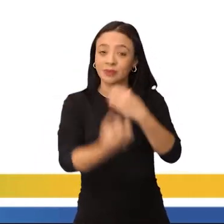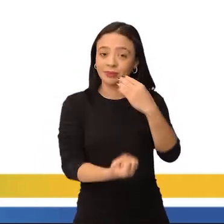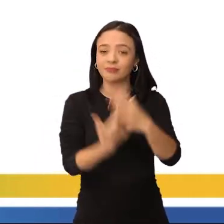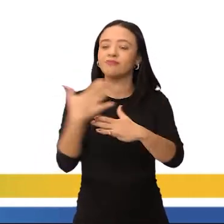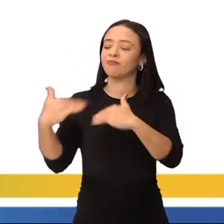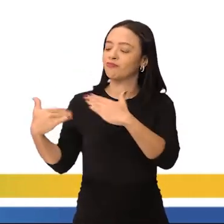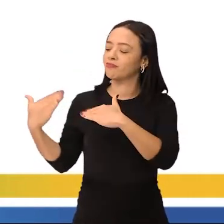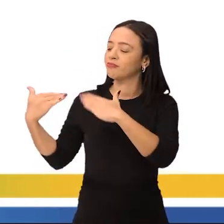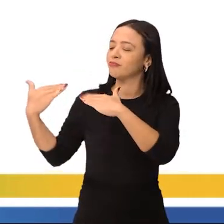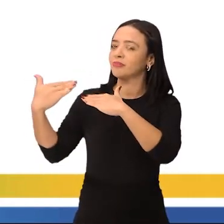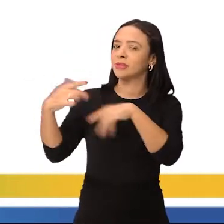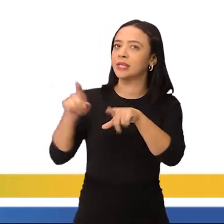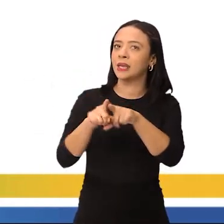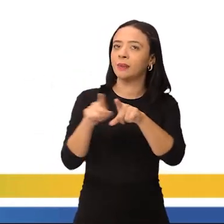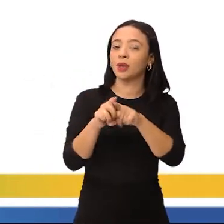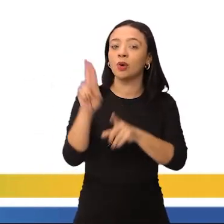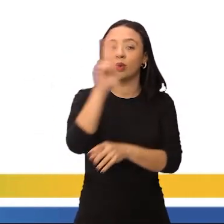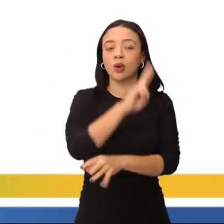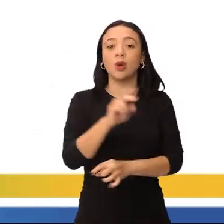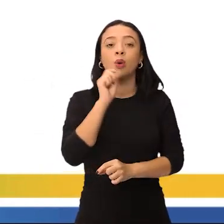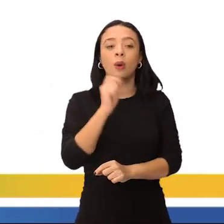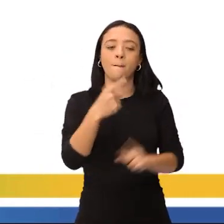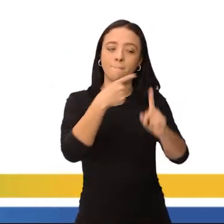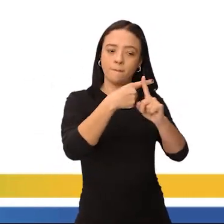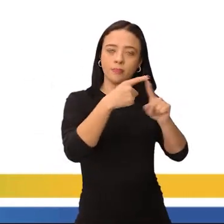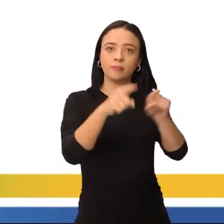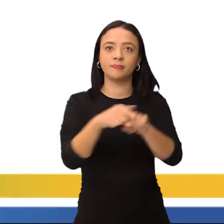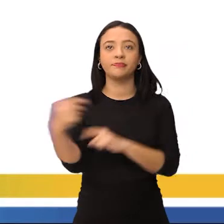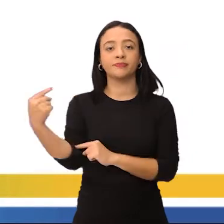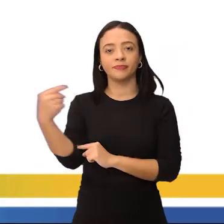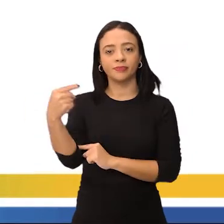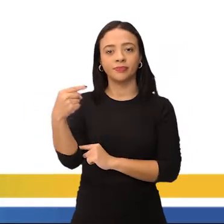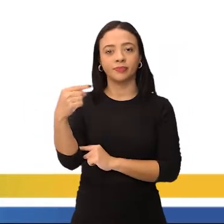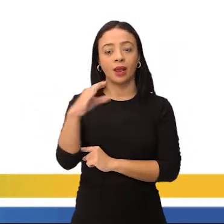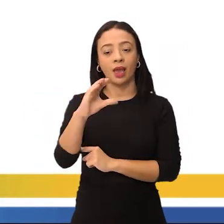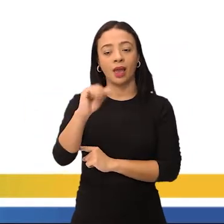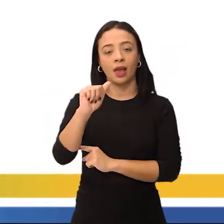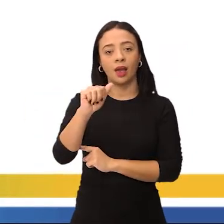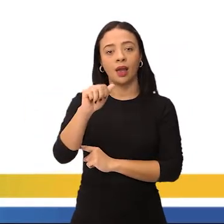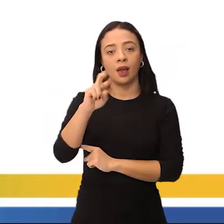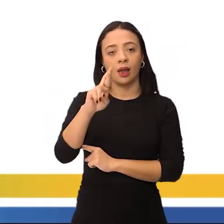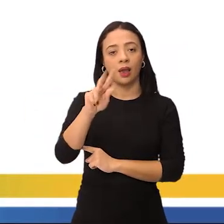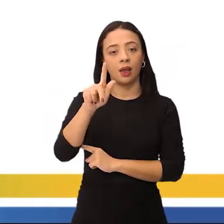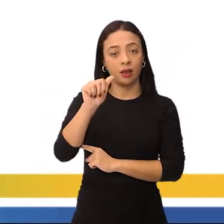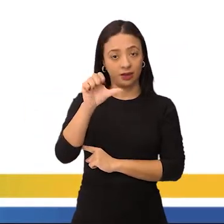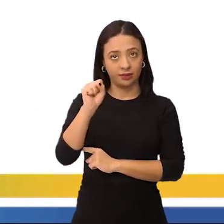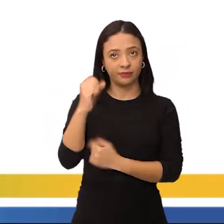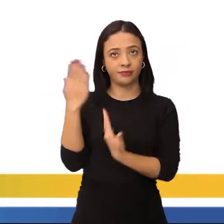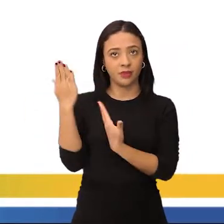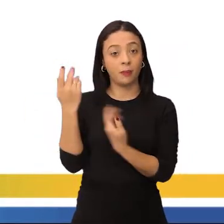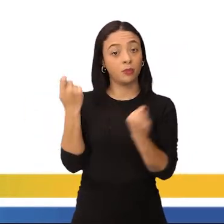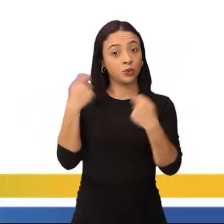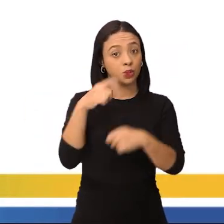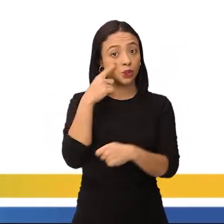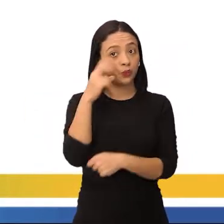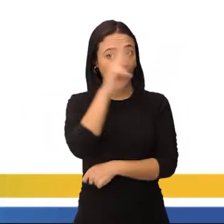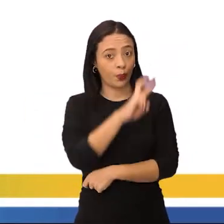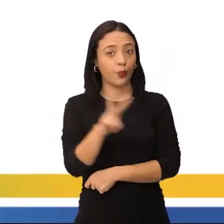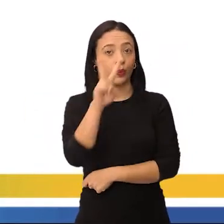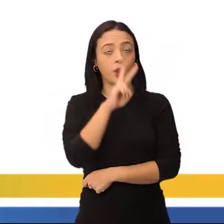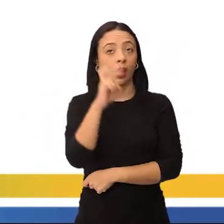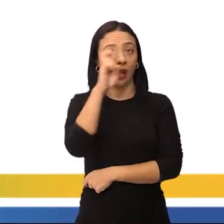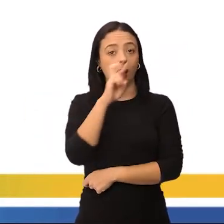foi introduzido aí as cargas as cargas elétricas aí você está vendo